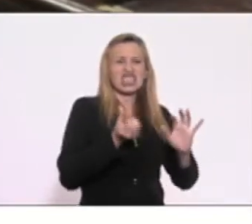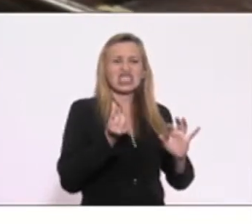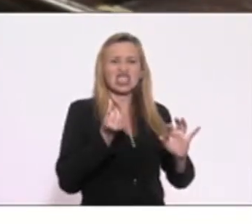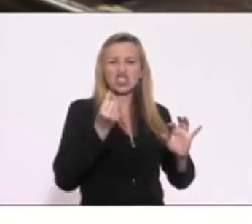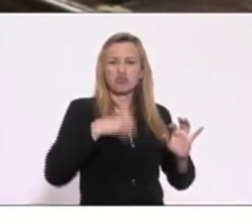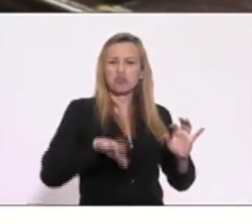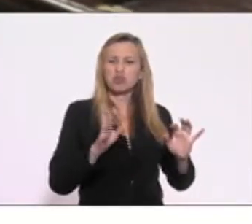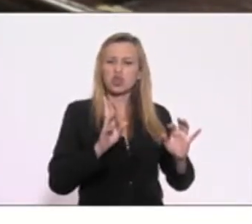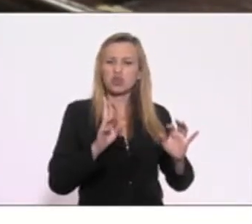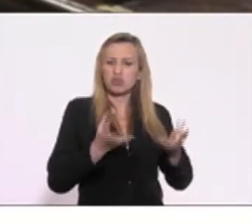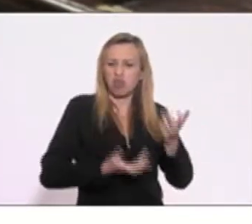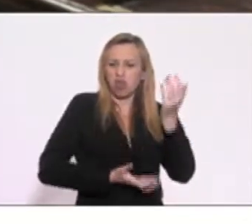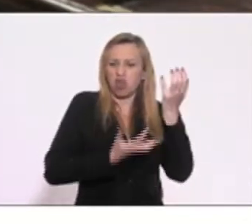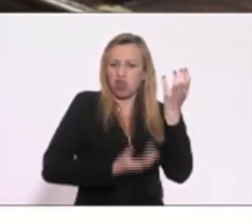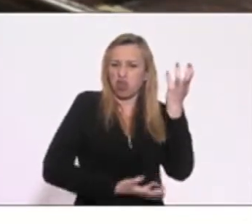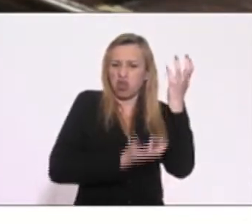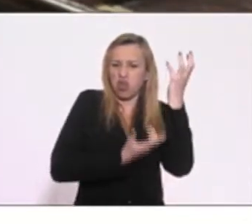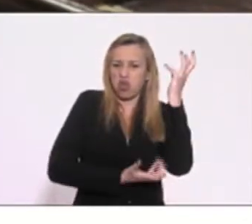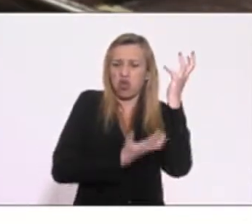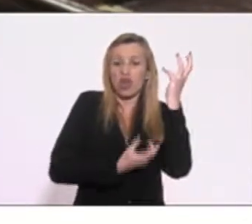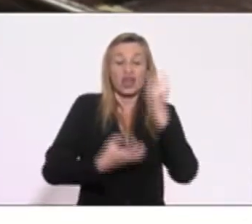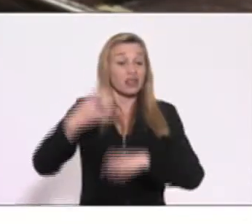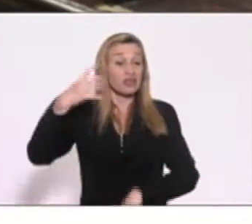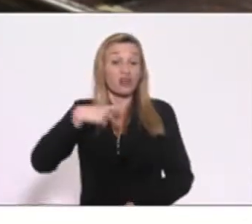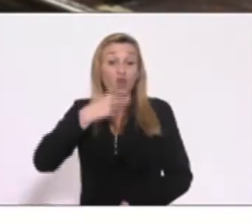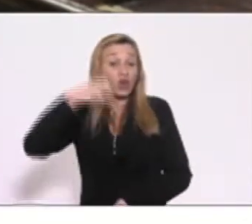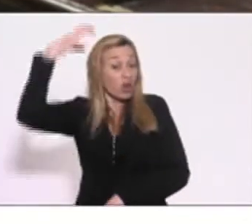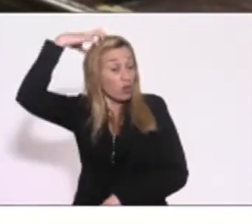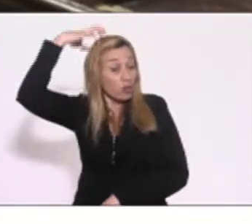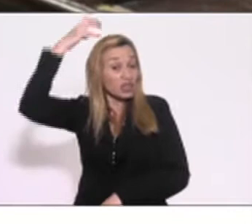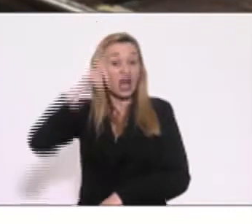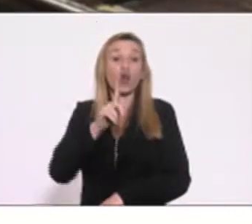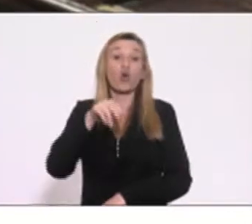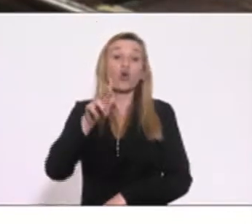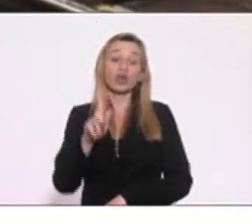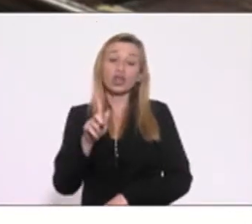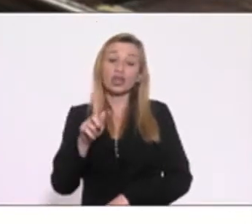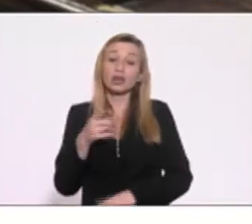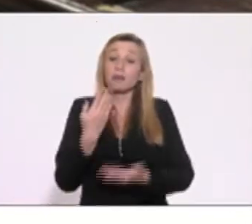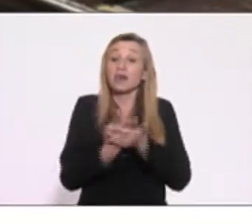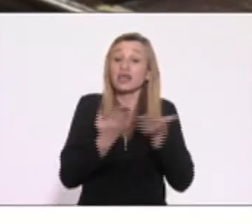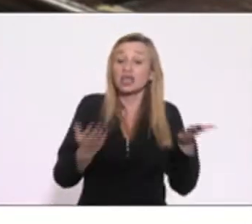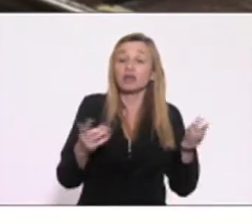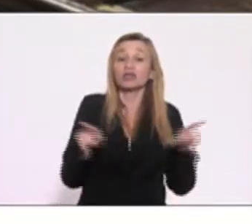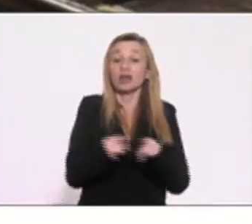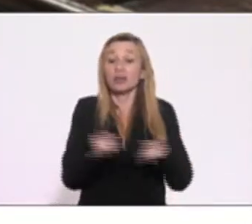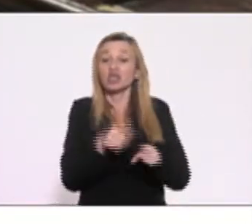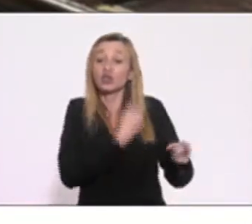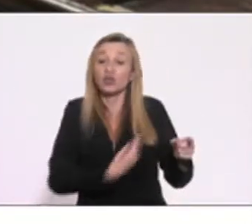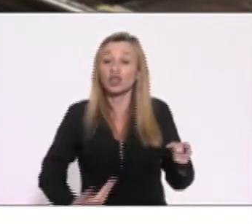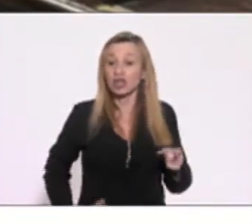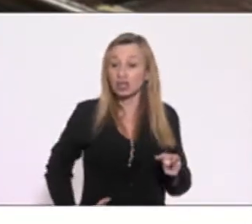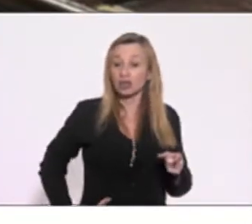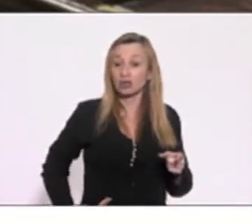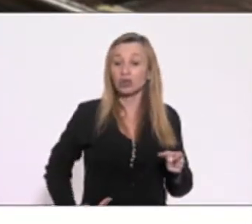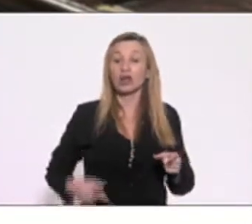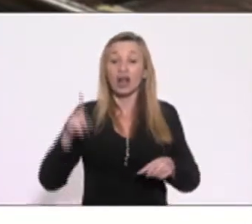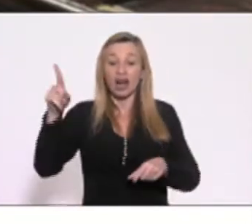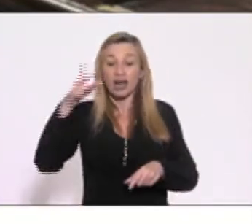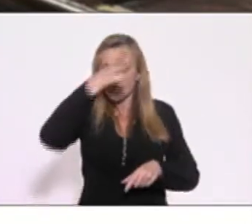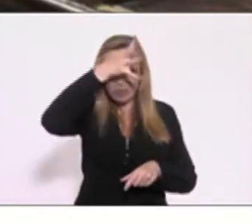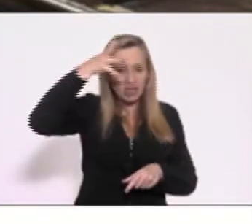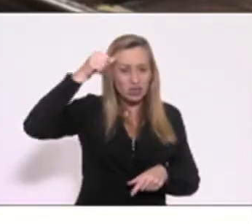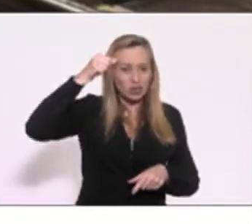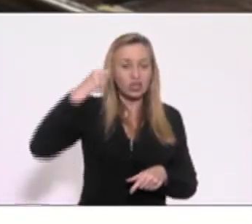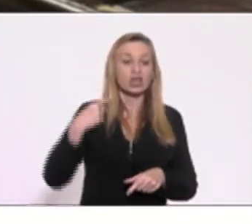na Amazônia. Ele disse que a culpa era das ONGs, que tinham perdido a boquinha, e dos governadores da Amazônia.